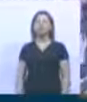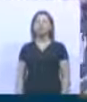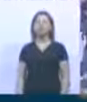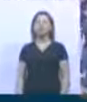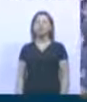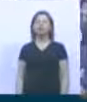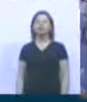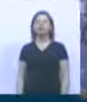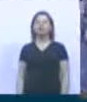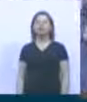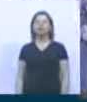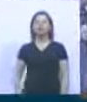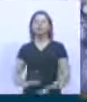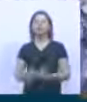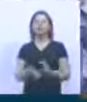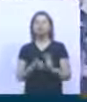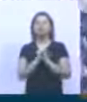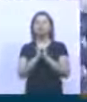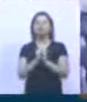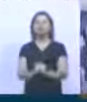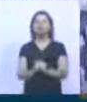agora: comigo